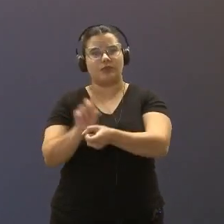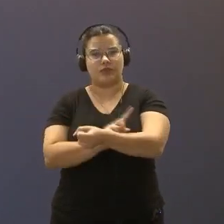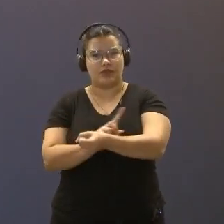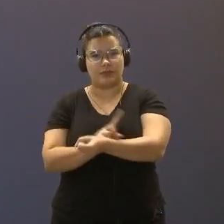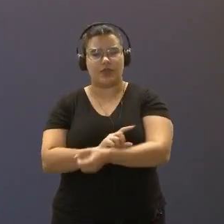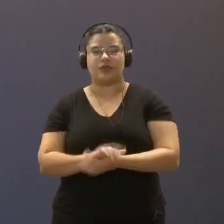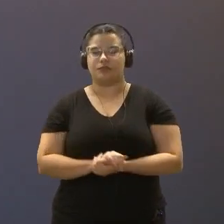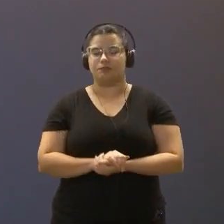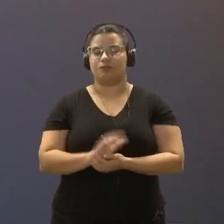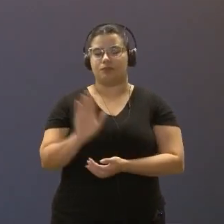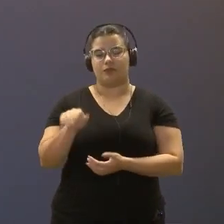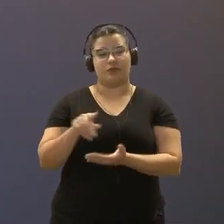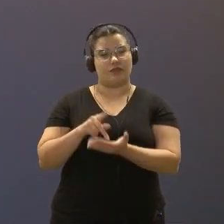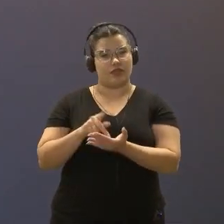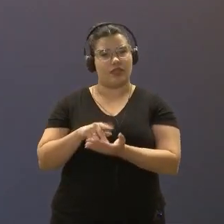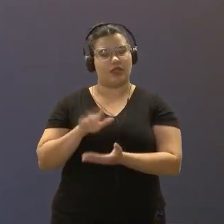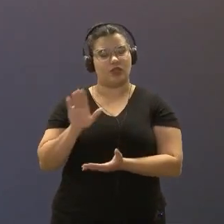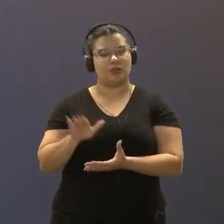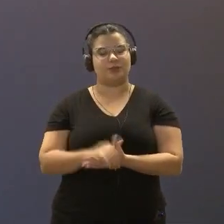Olha, Cristina,